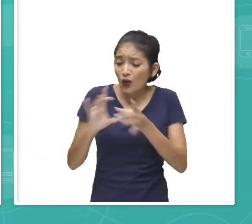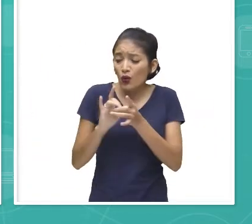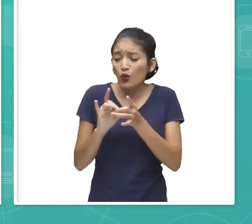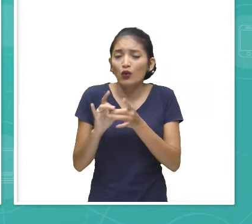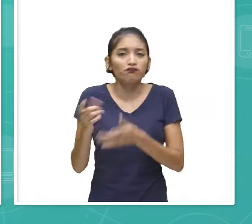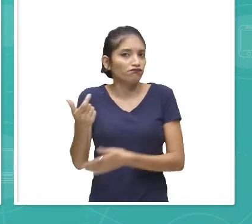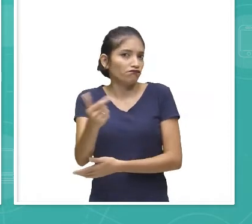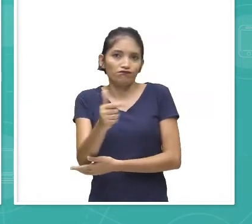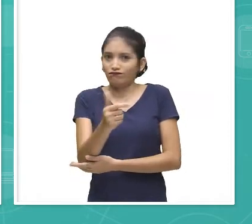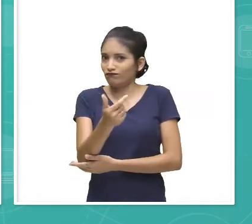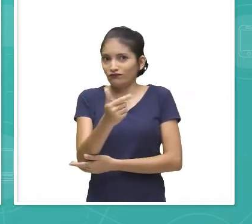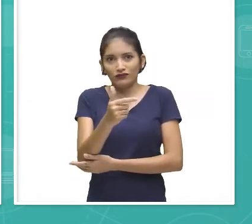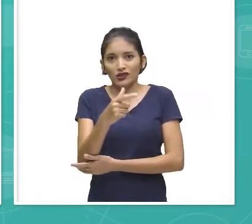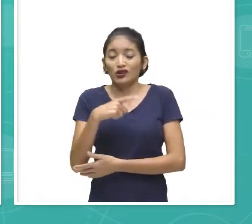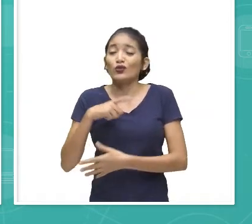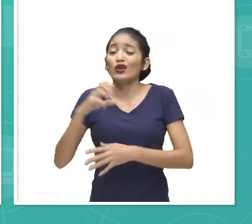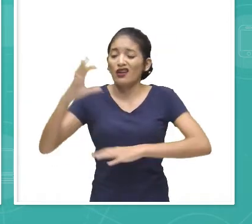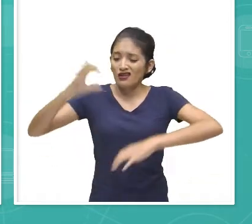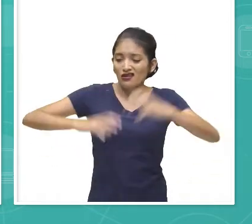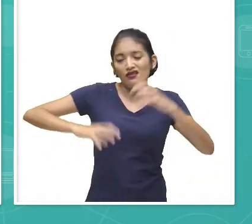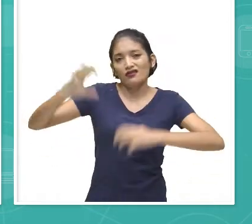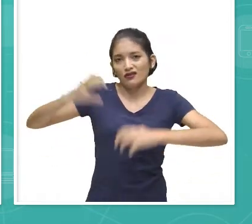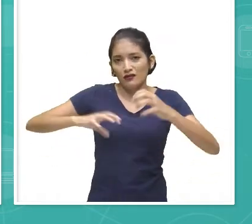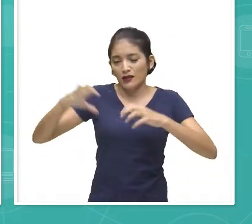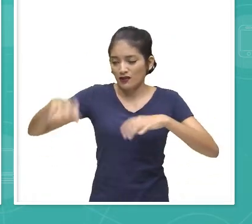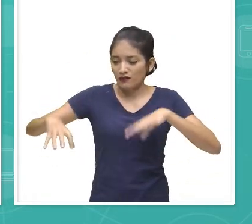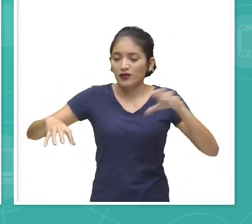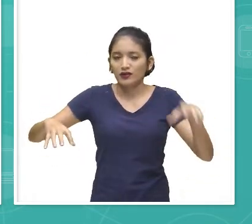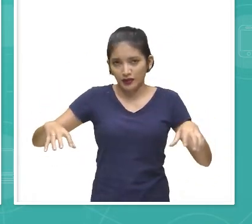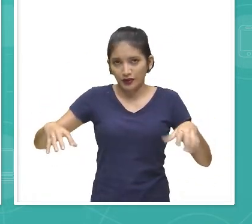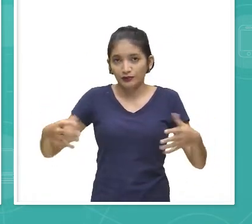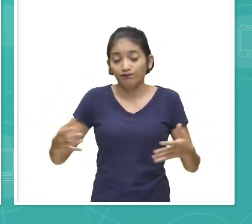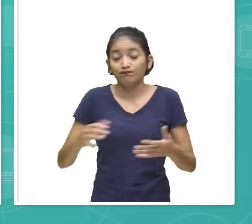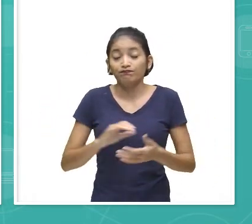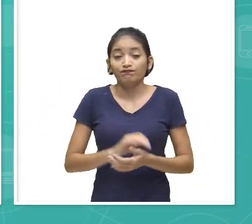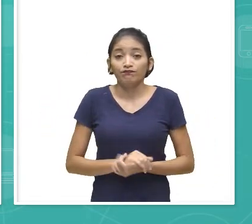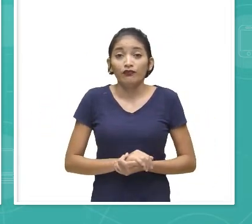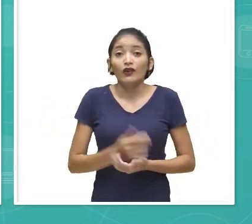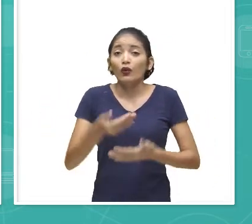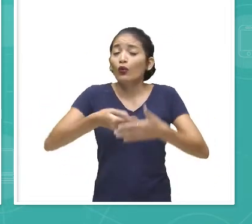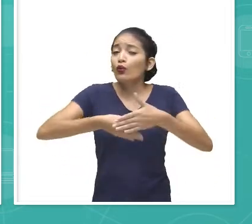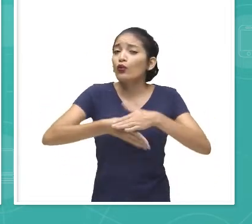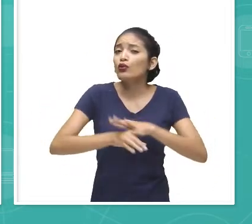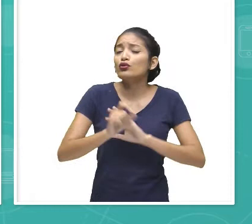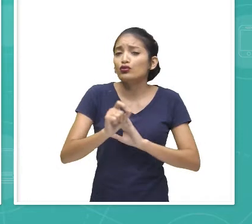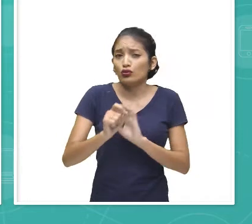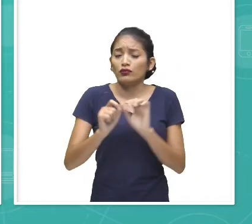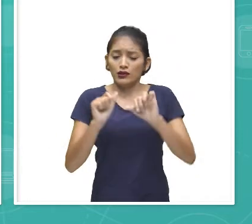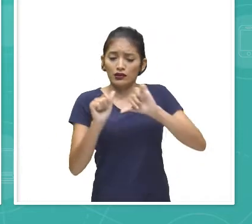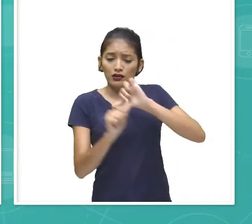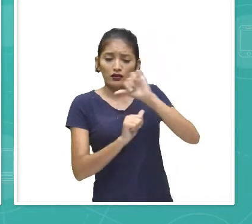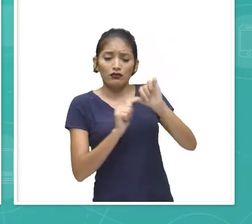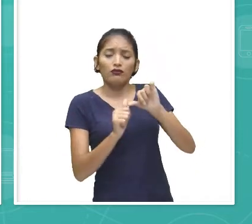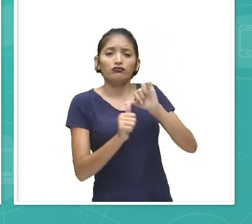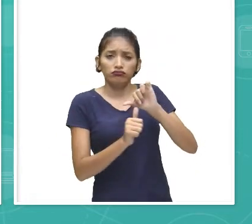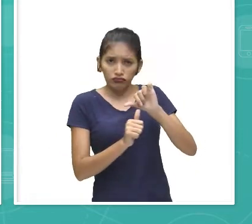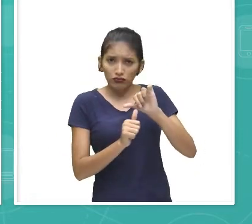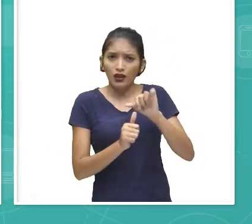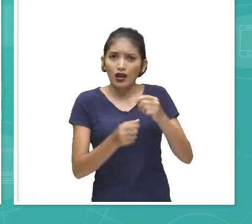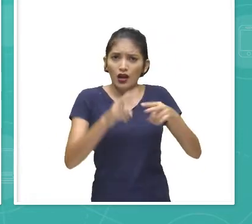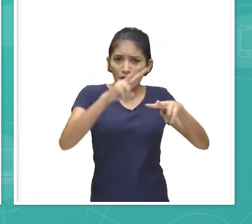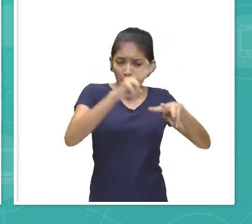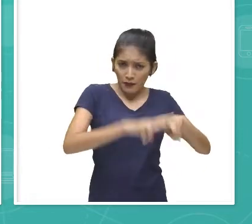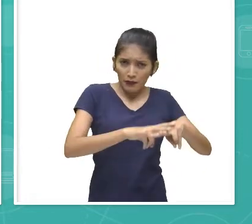Existe uma série de conflitos entre elas. E eles já tinham o hábito de transformar os prisioneiros de guerra,